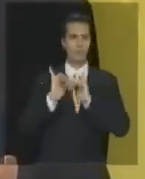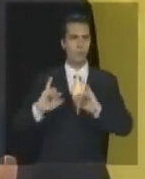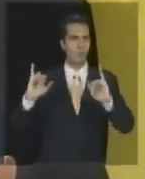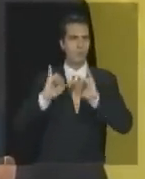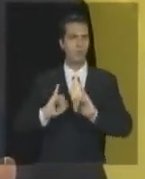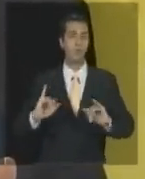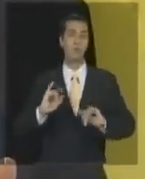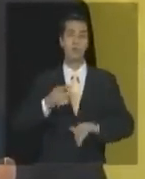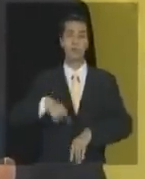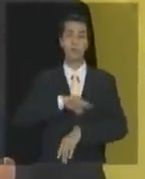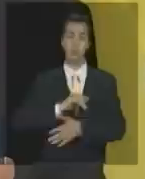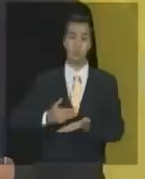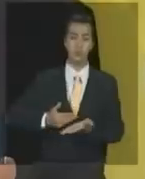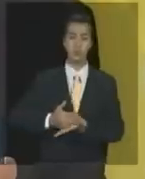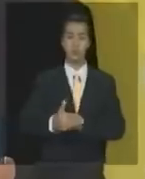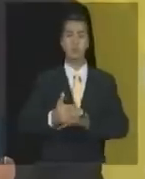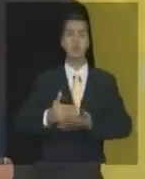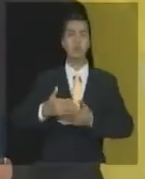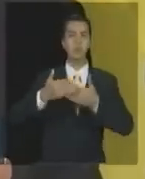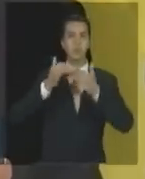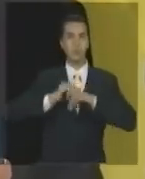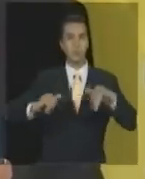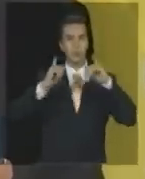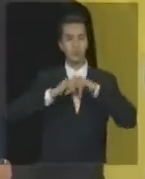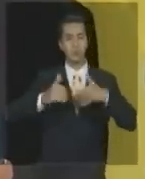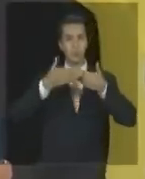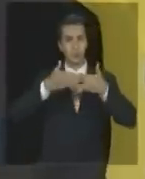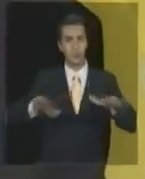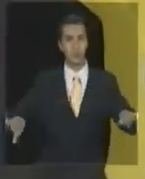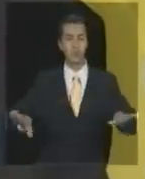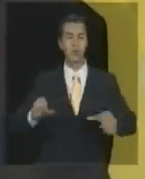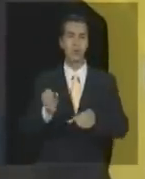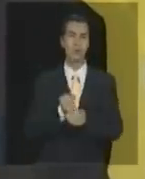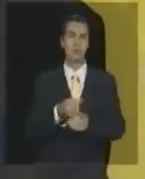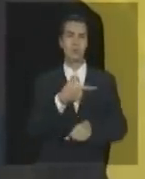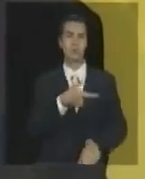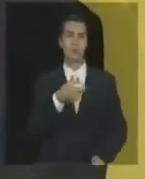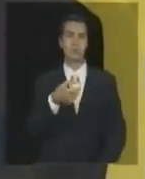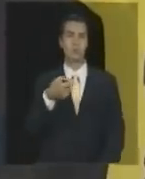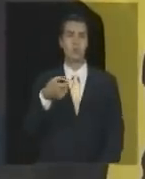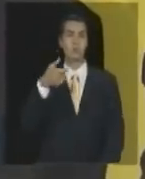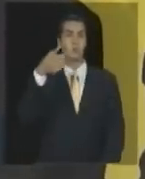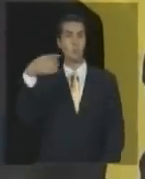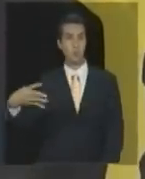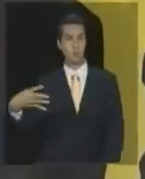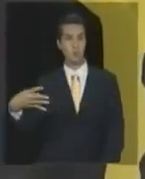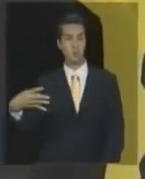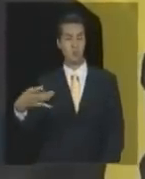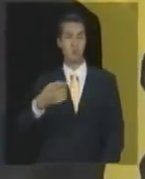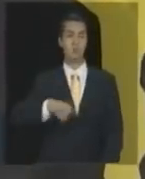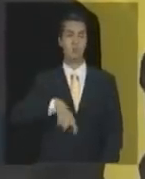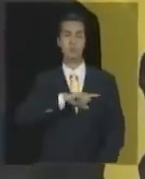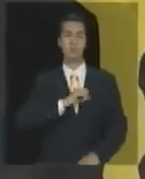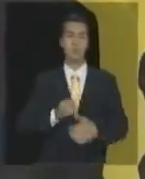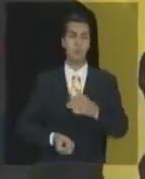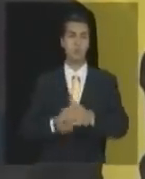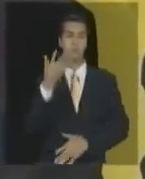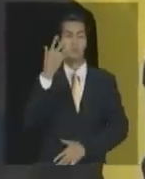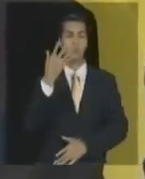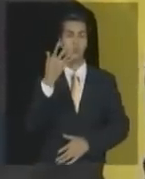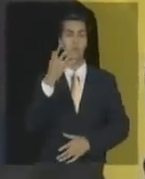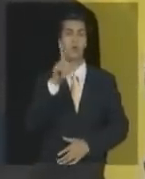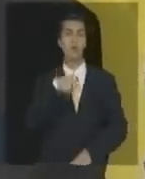a caminhada pela abertura das informações em 2004, quando lançamos o portal da